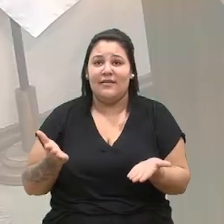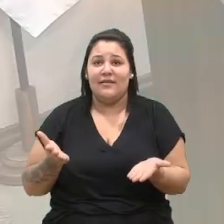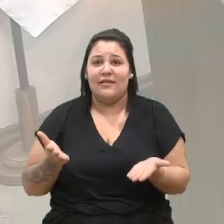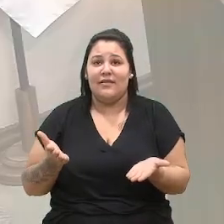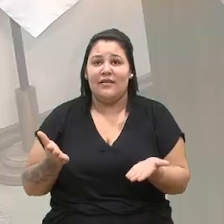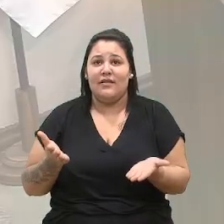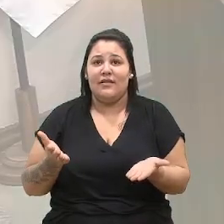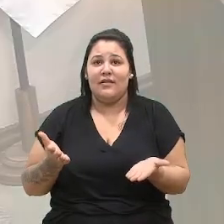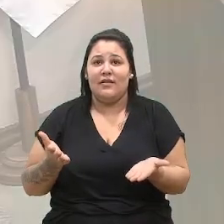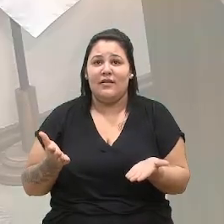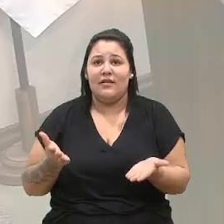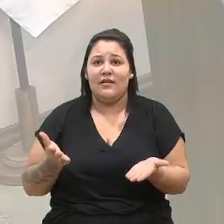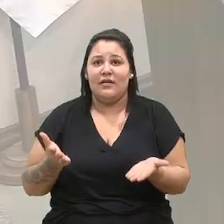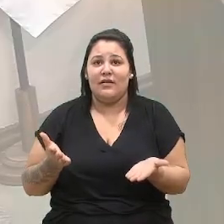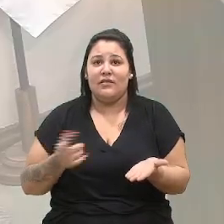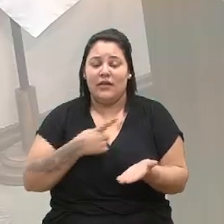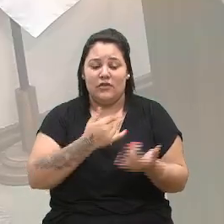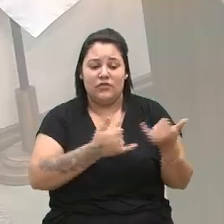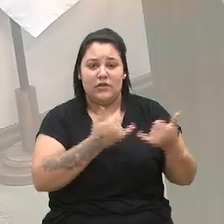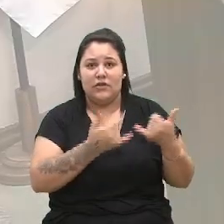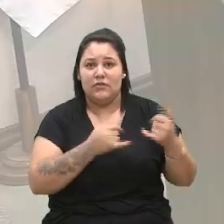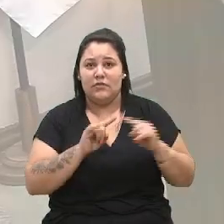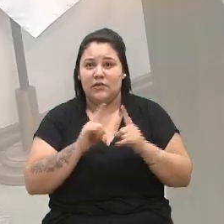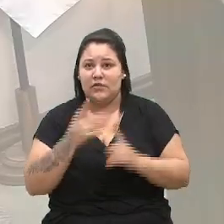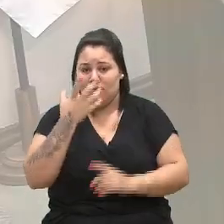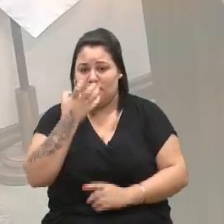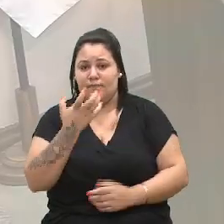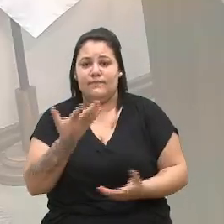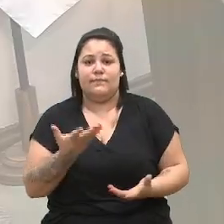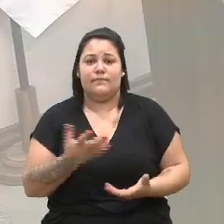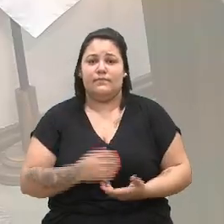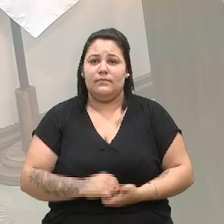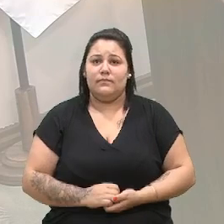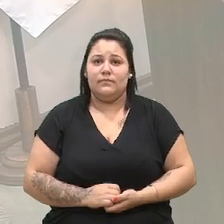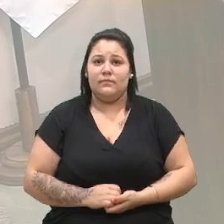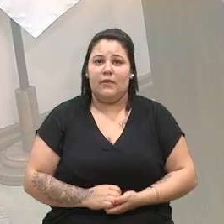O senhor está de brincadeirinha, né? Mas eu estou sério.